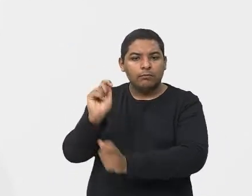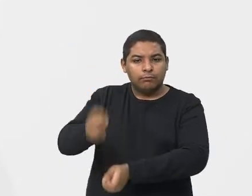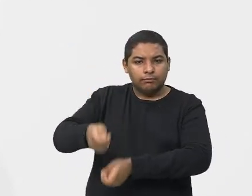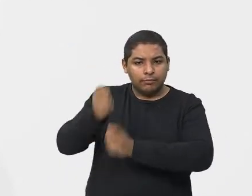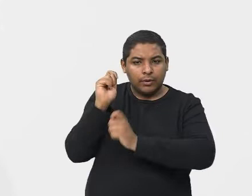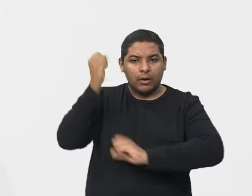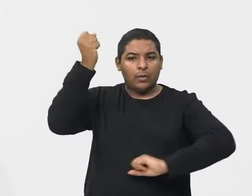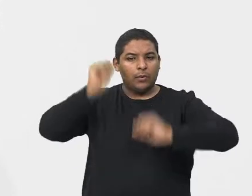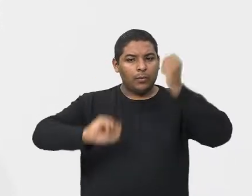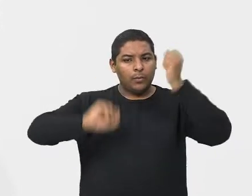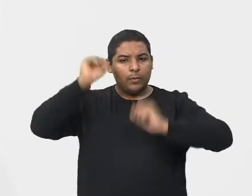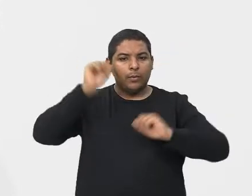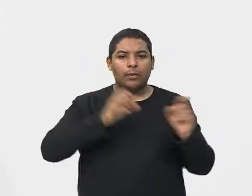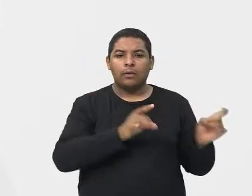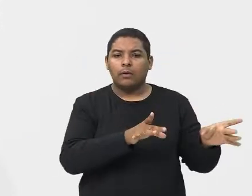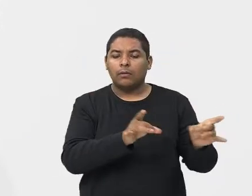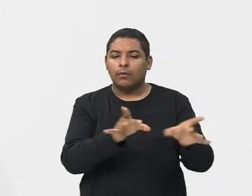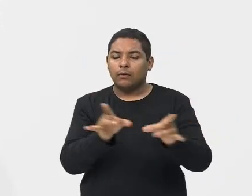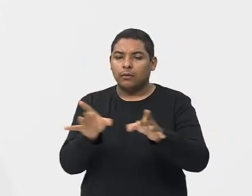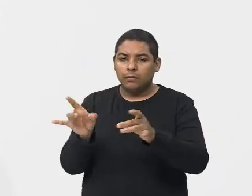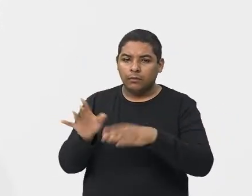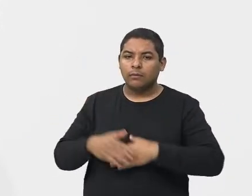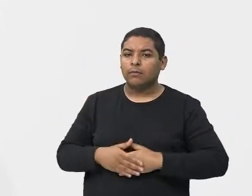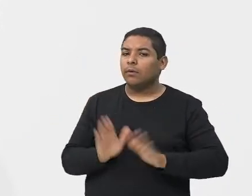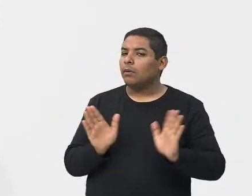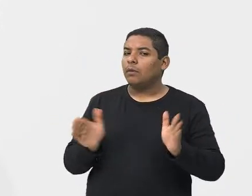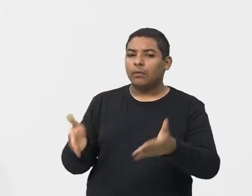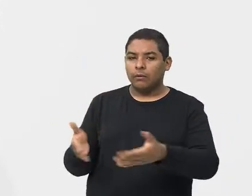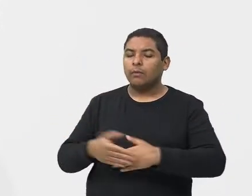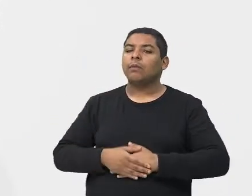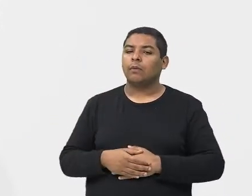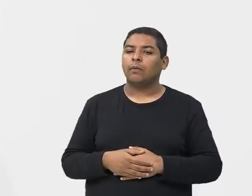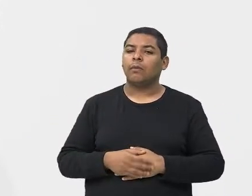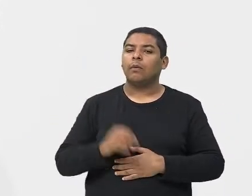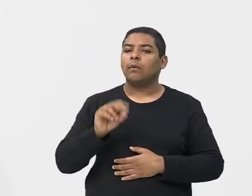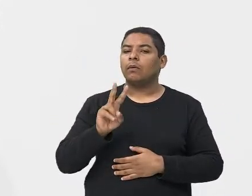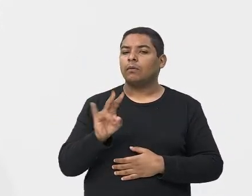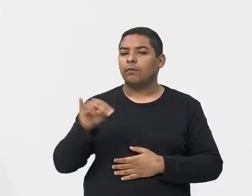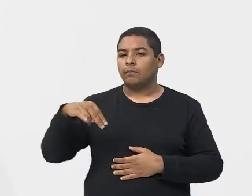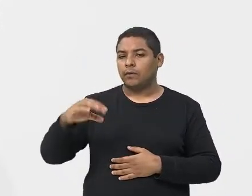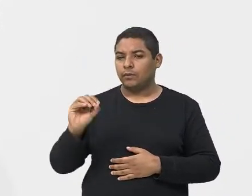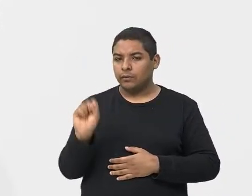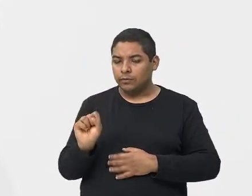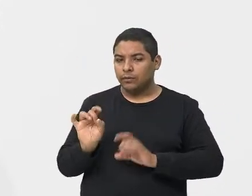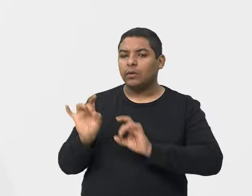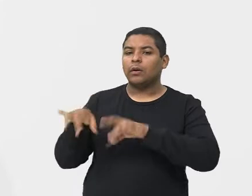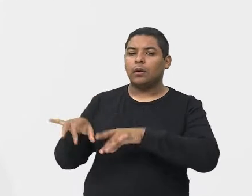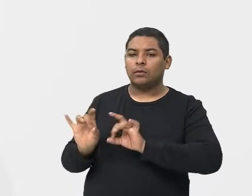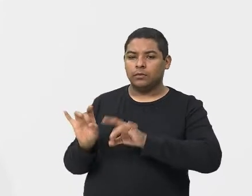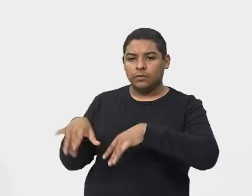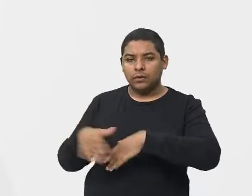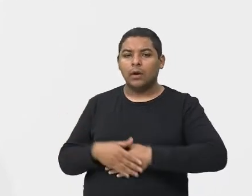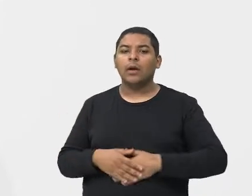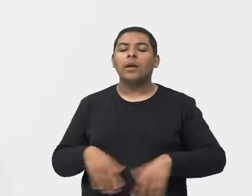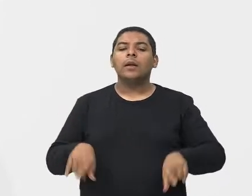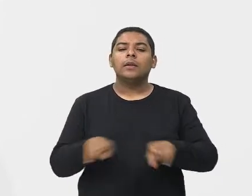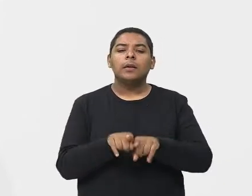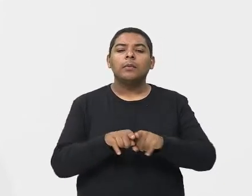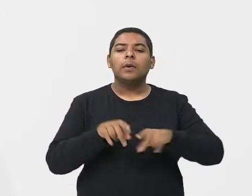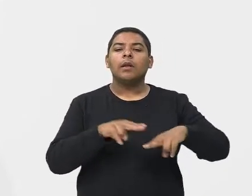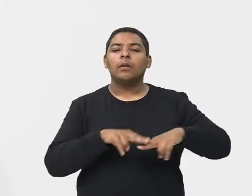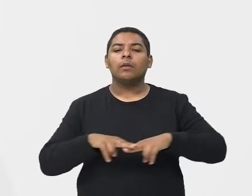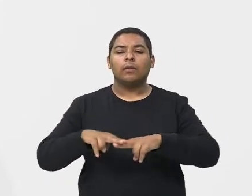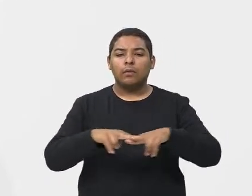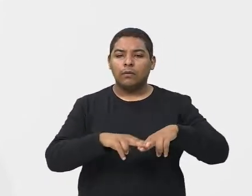setor de serviços, com destaque aí para a produção de ovinos na Austrália e para Nova Zelândia, que é um